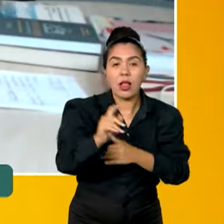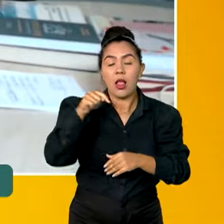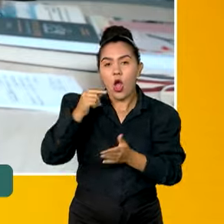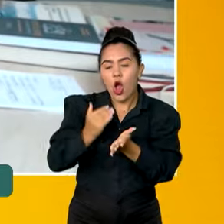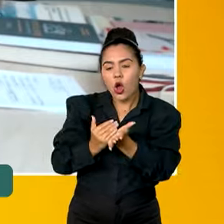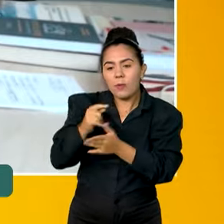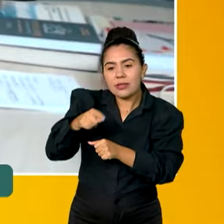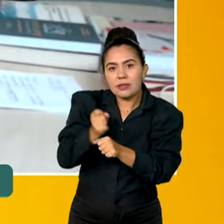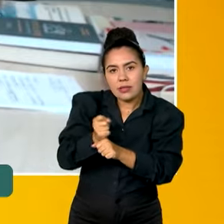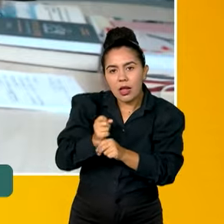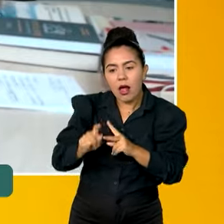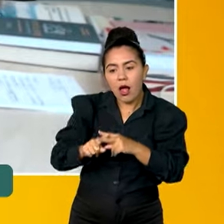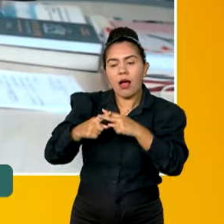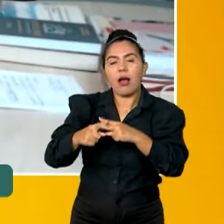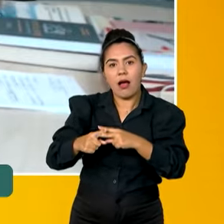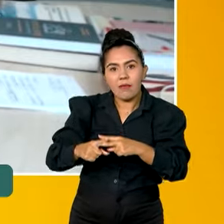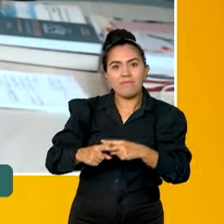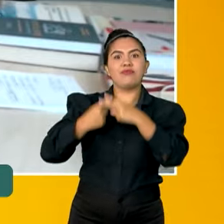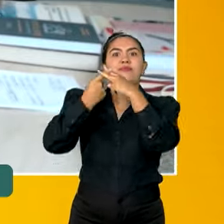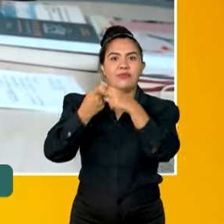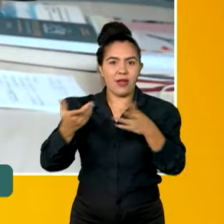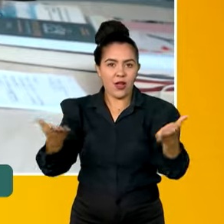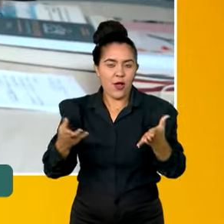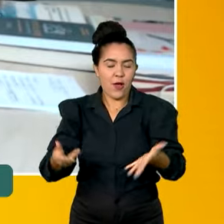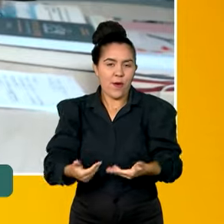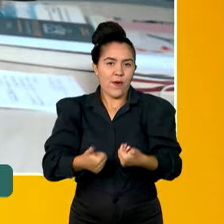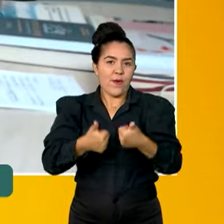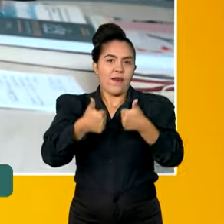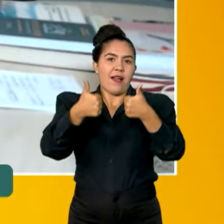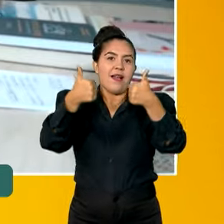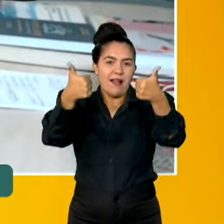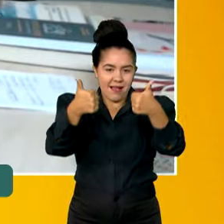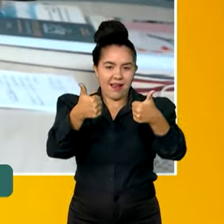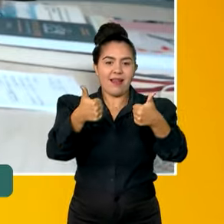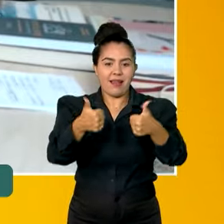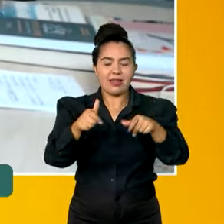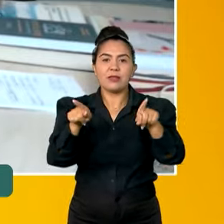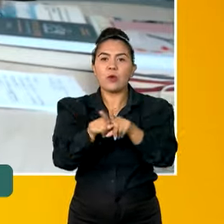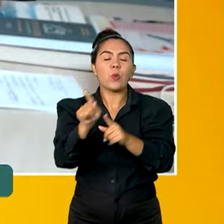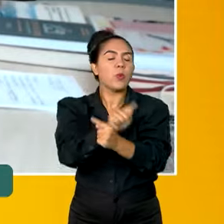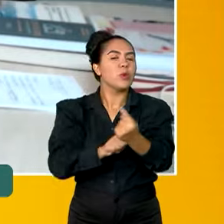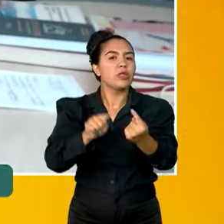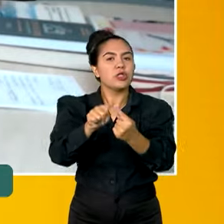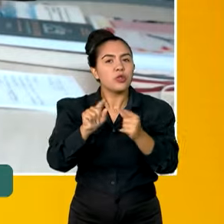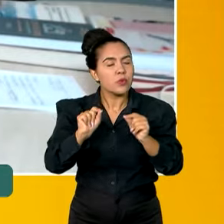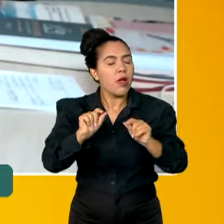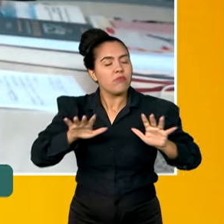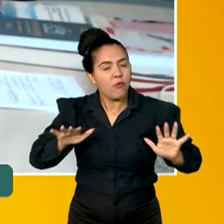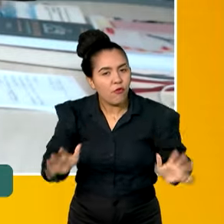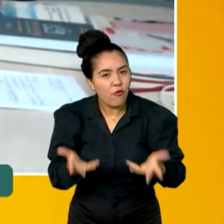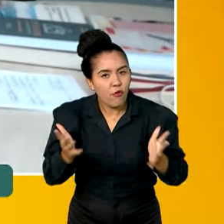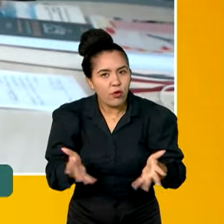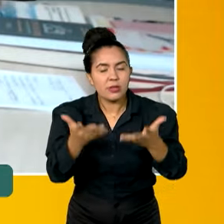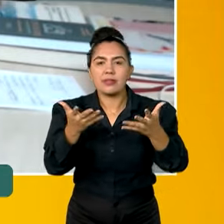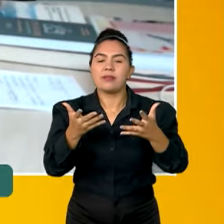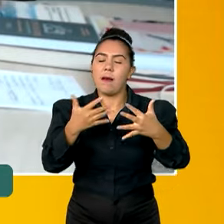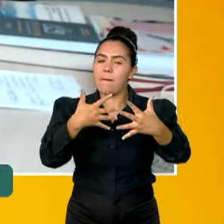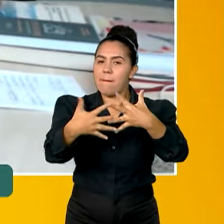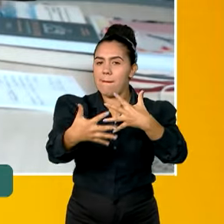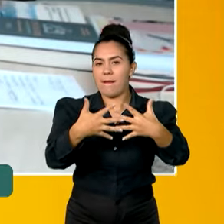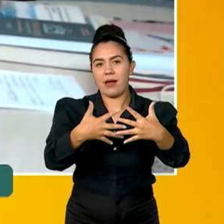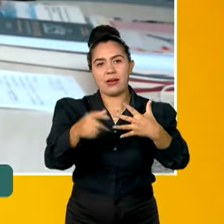aprimoramento e agora a gente seguiu com melhores, né, com mais aprimoramentos, fortalecendo ainda mais a